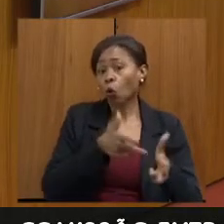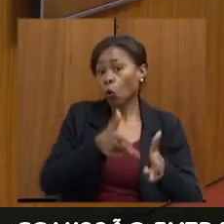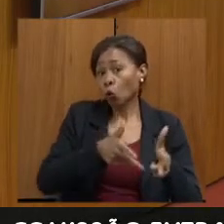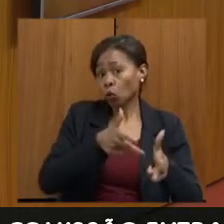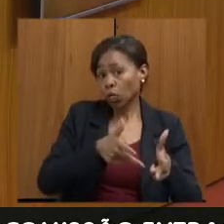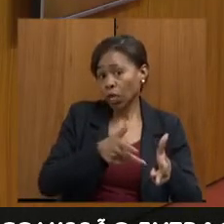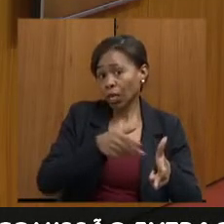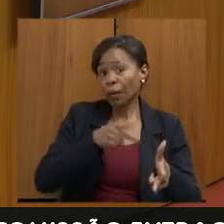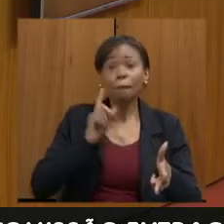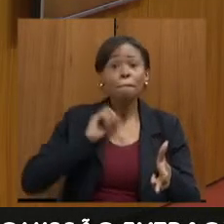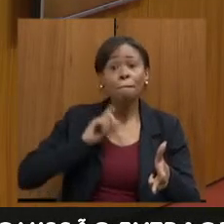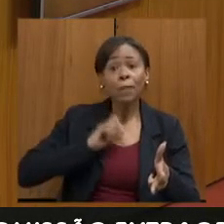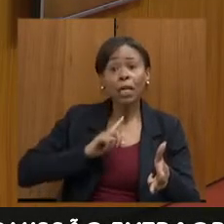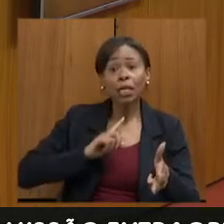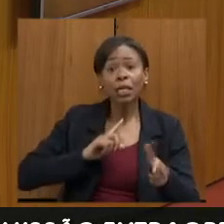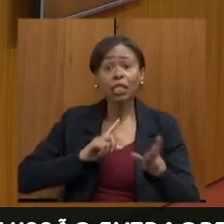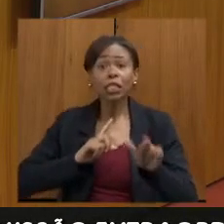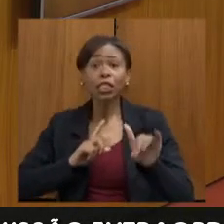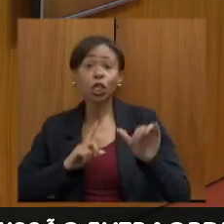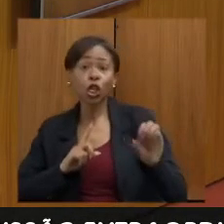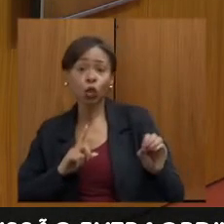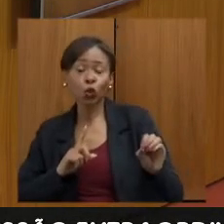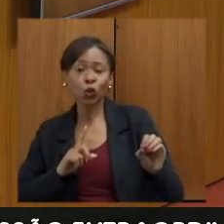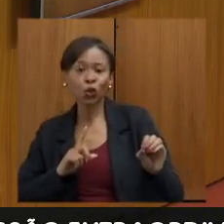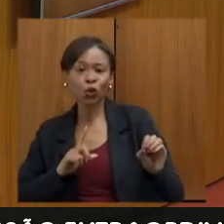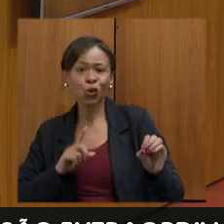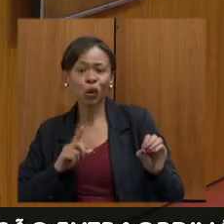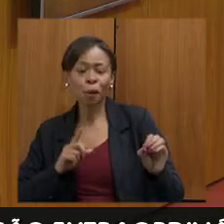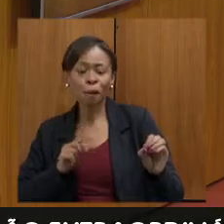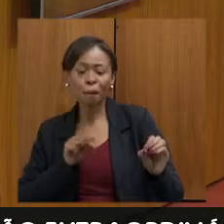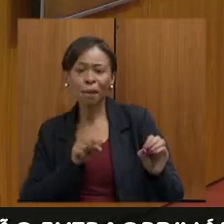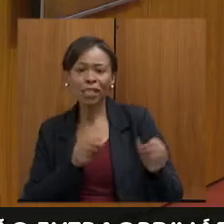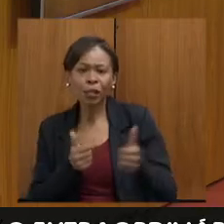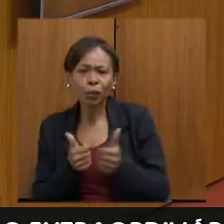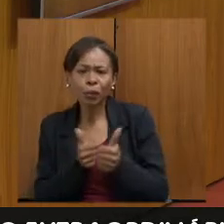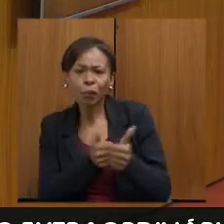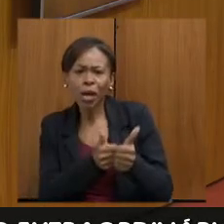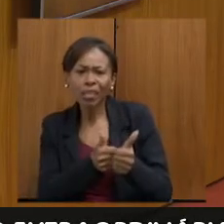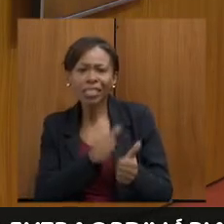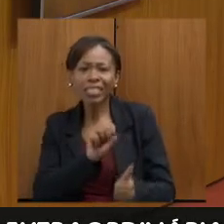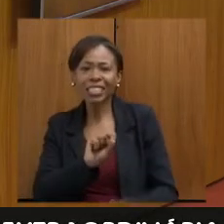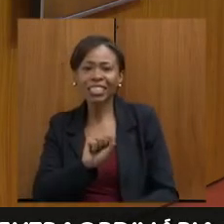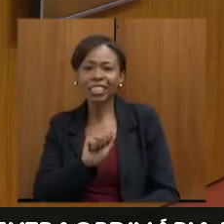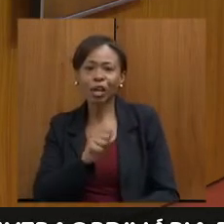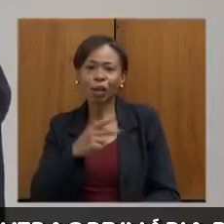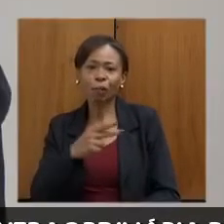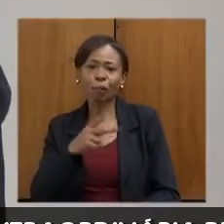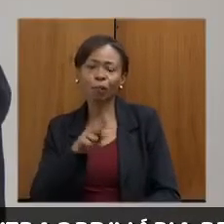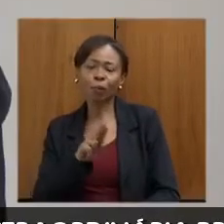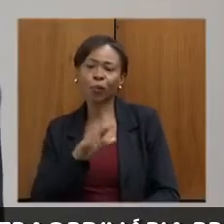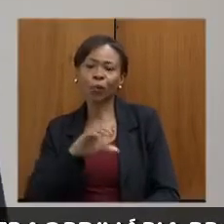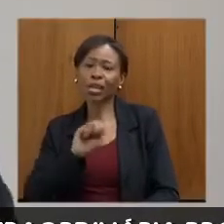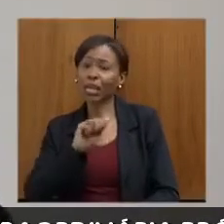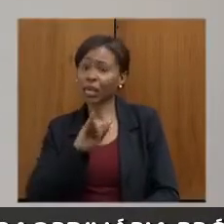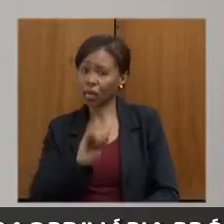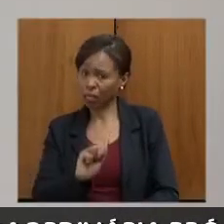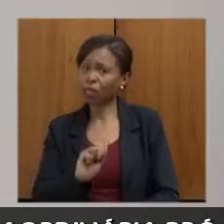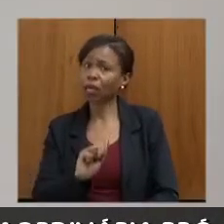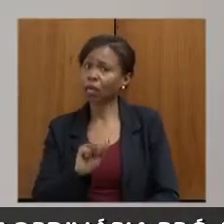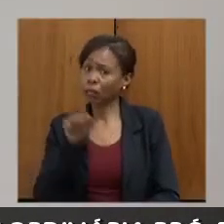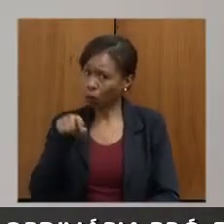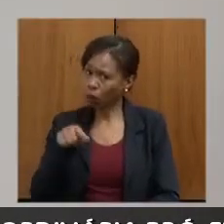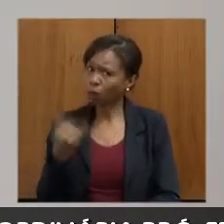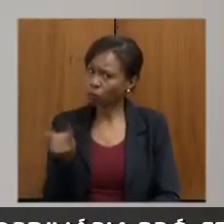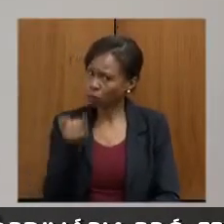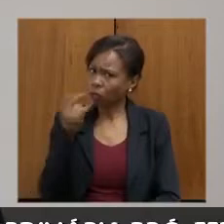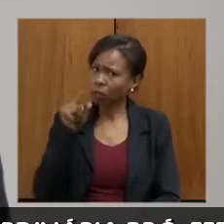passando por Sapucaia então a notícia também muito importante e para esse trabalho do nosso